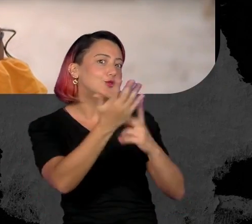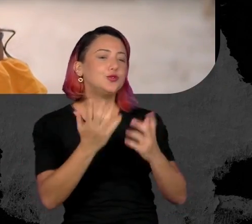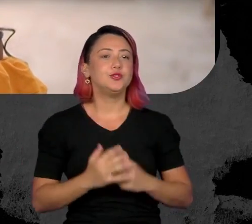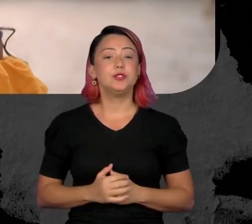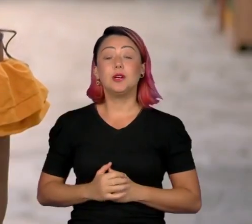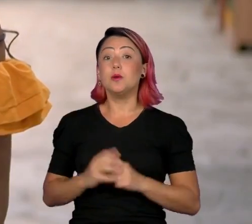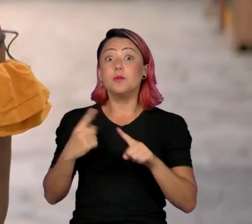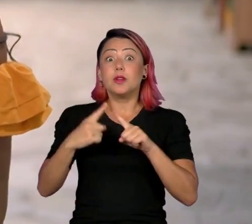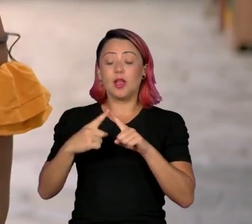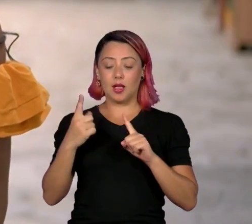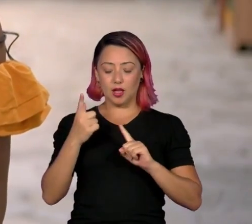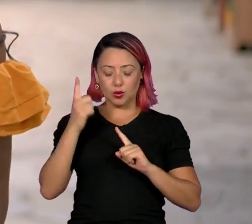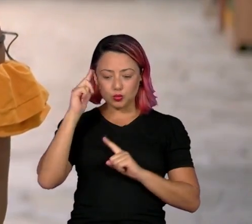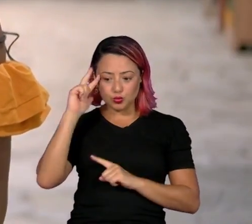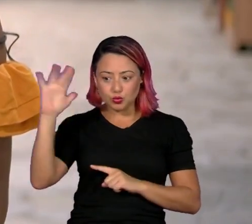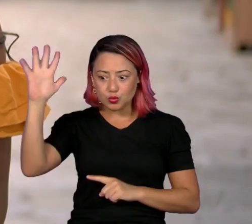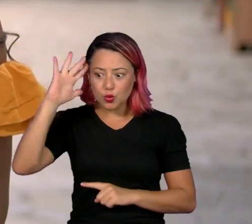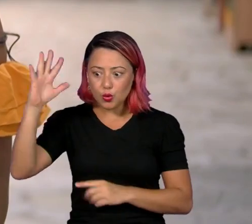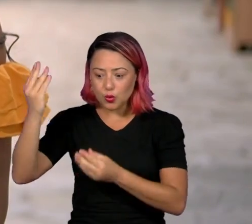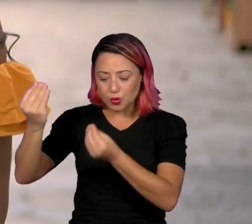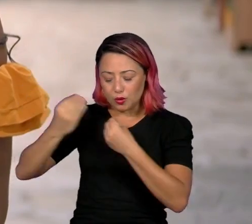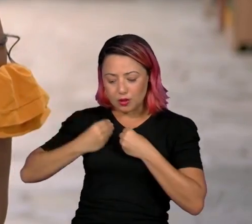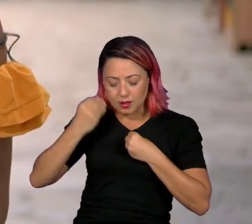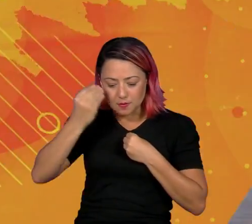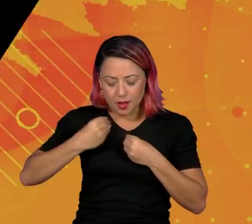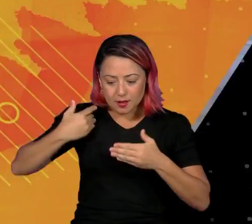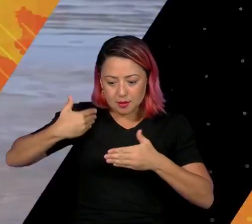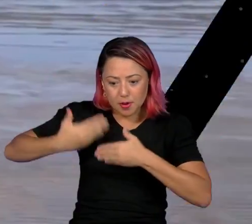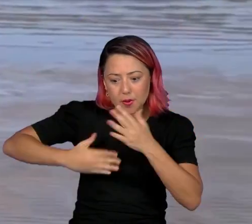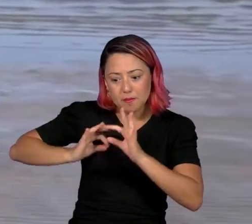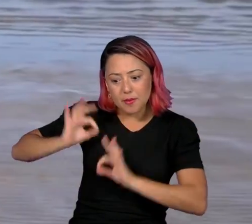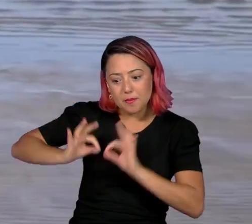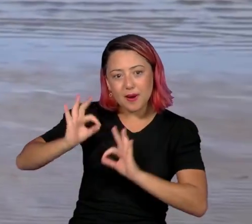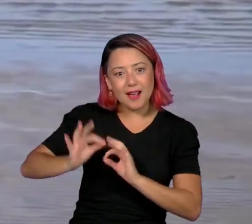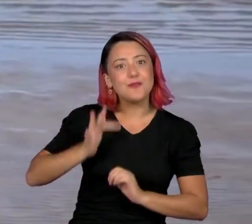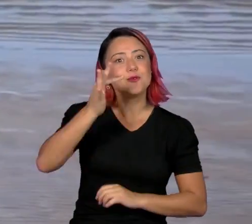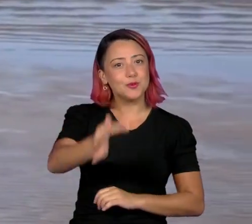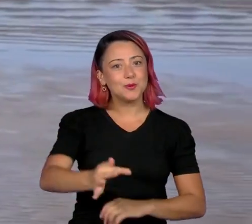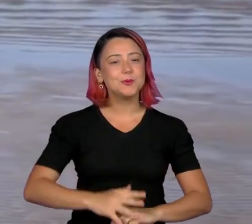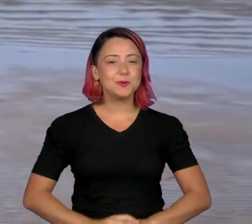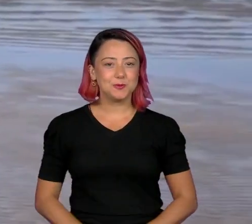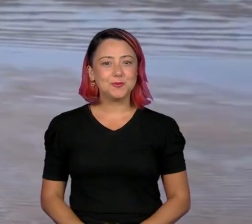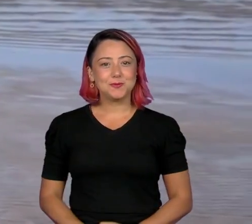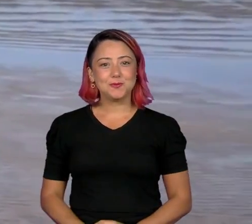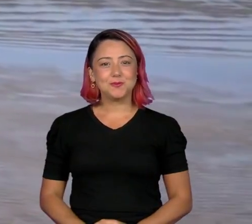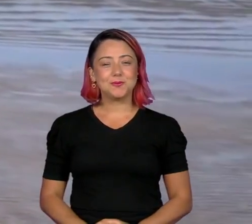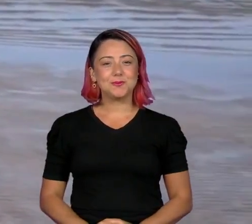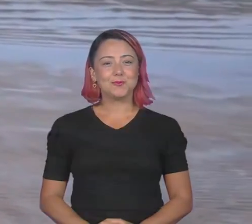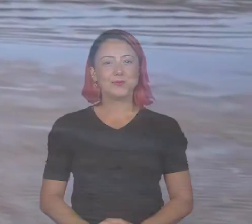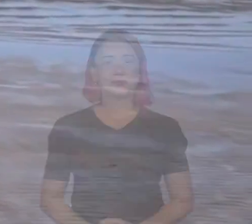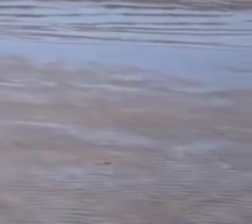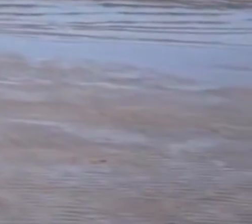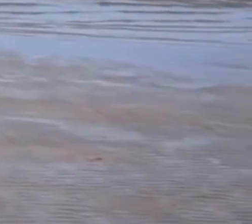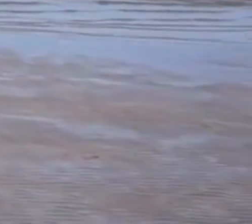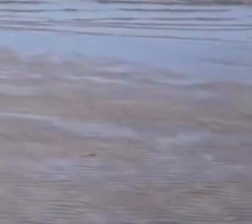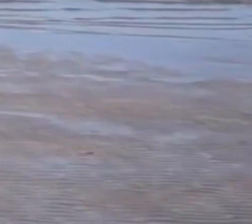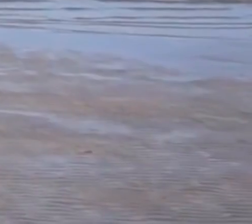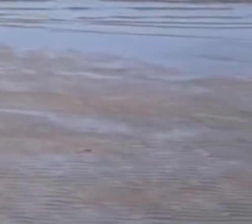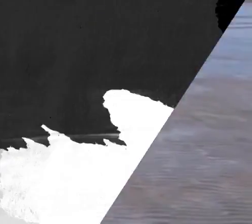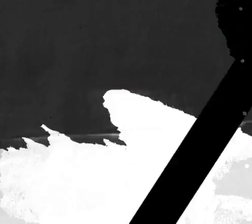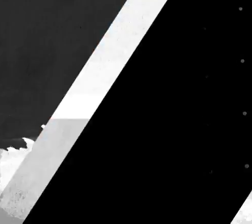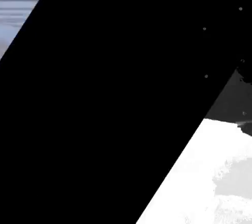do sonho que a gente cria nossas experiências para o futuro. Luz do sol, que a